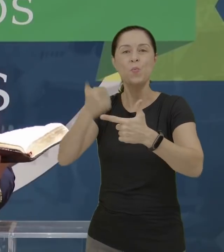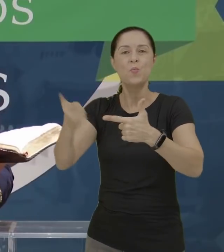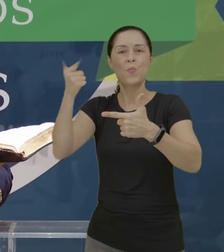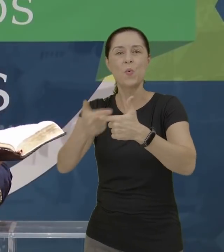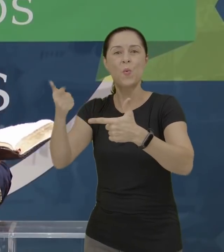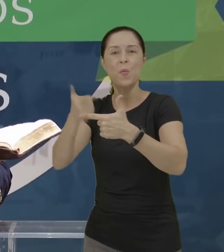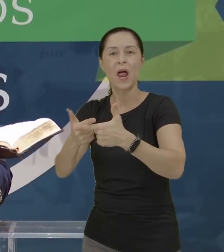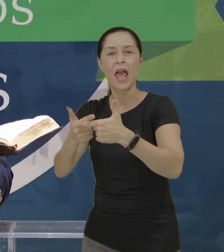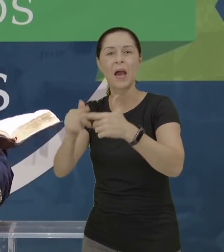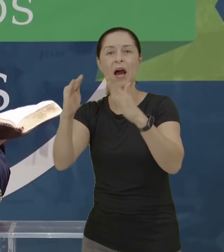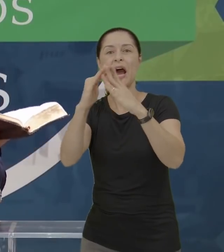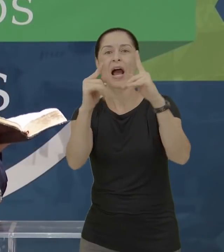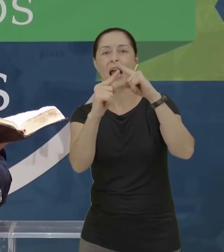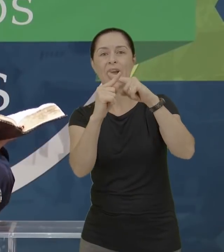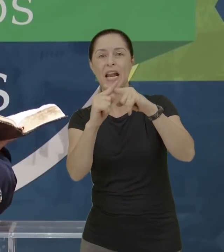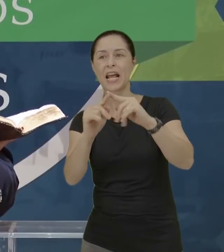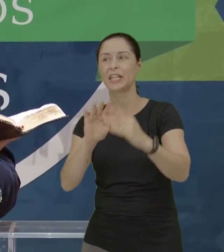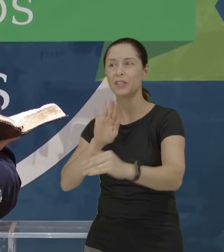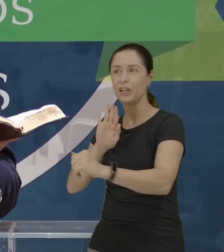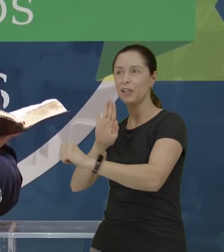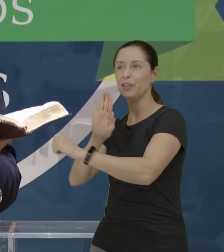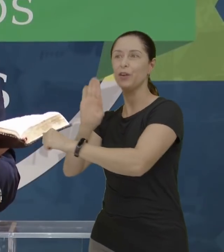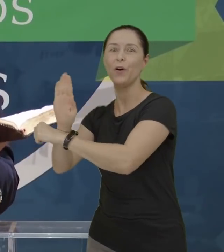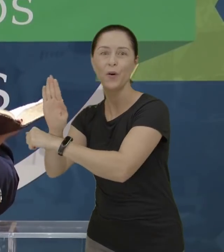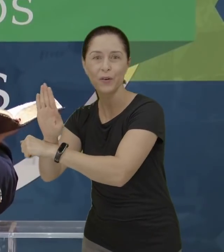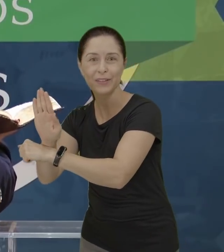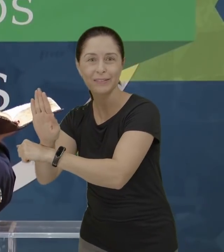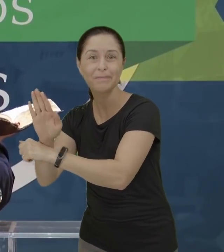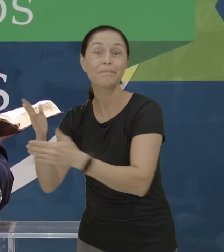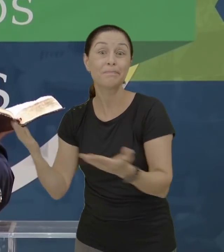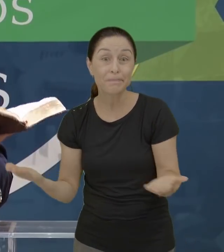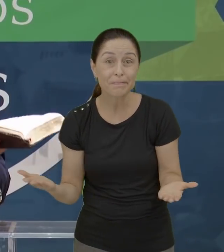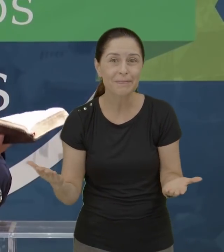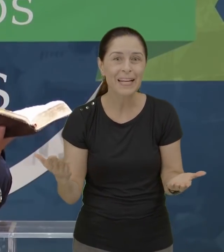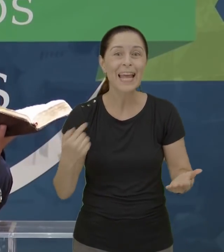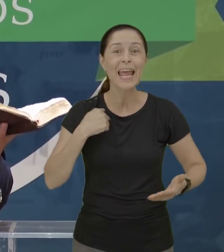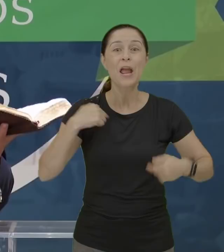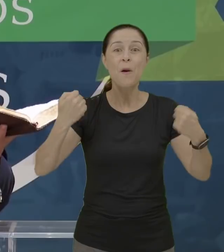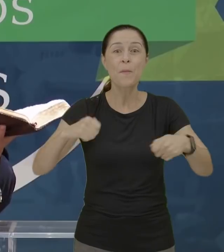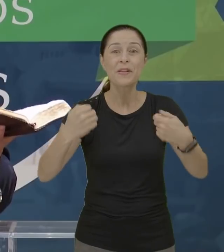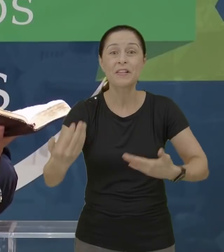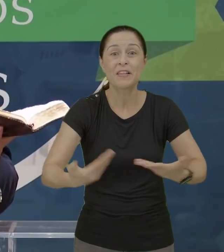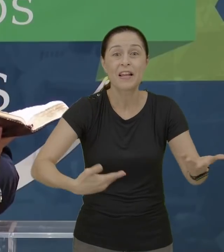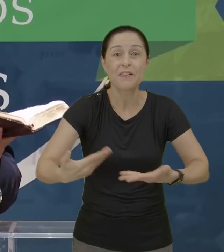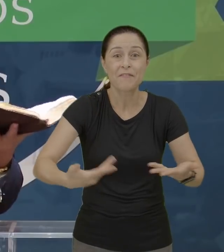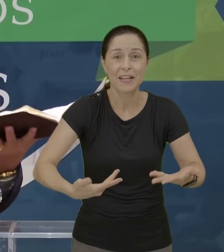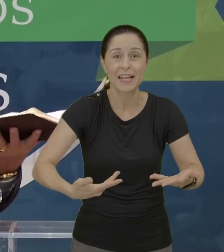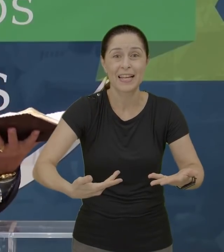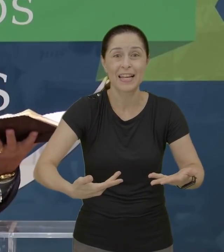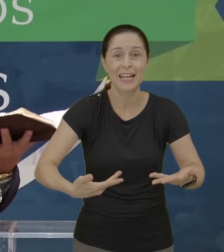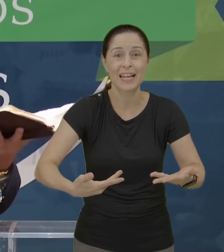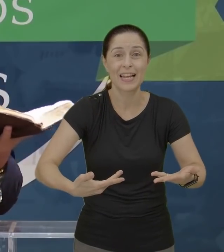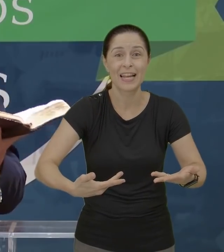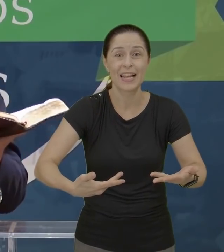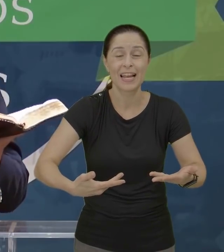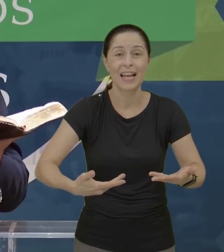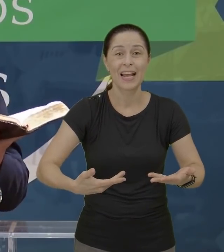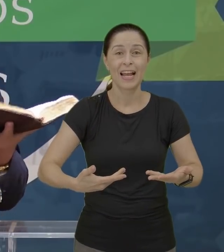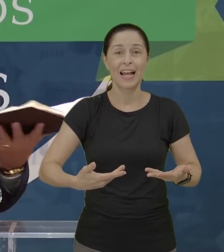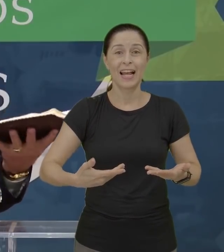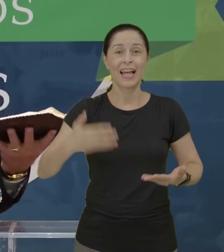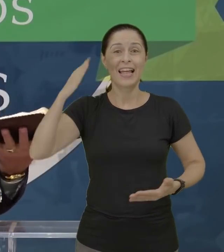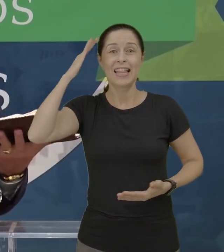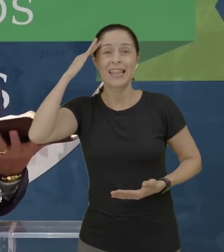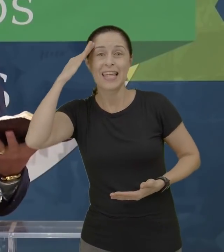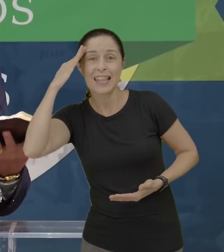agora, eu não posso dizer que eu amo, se eu não sirvo, se eu não estendo a mão, se eu não abro o coração, se